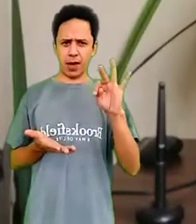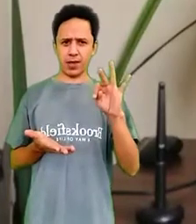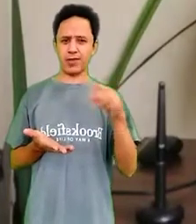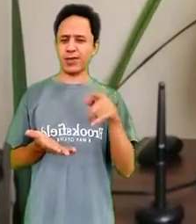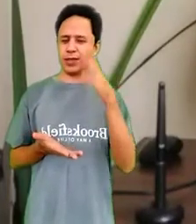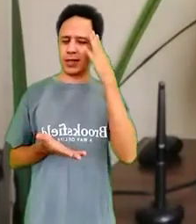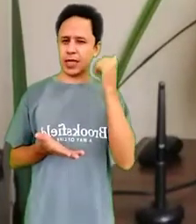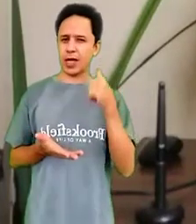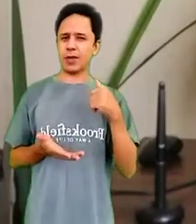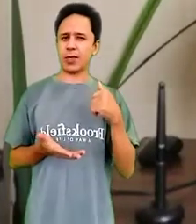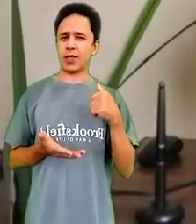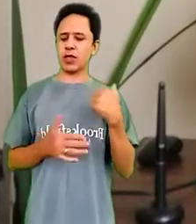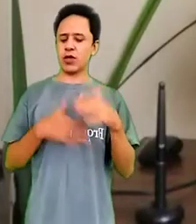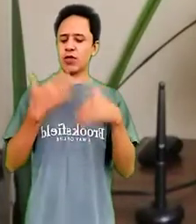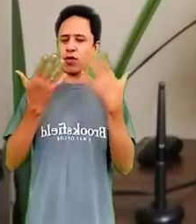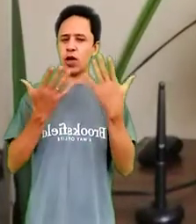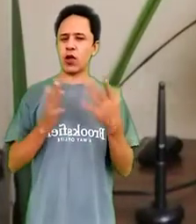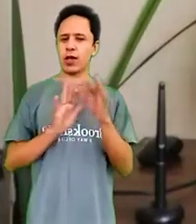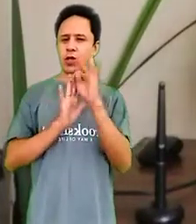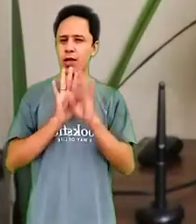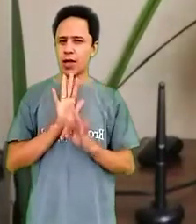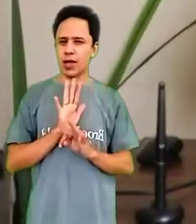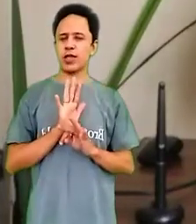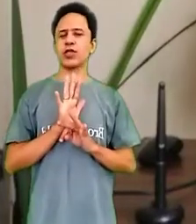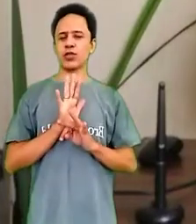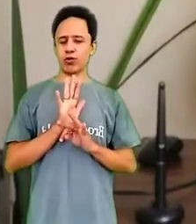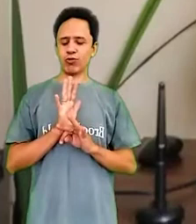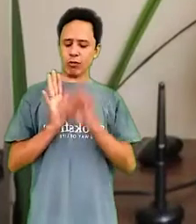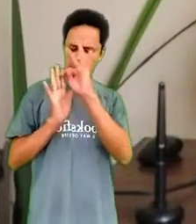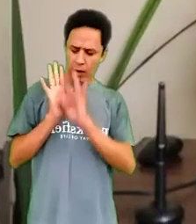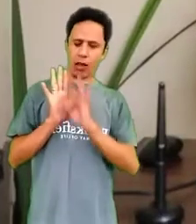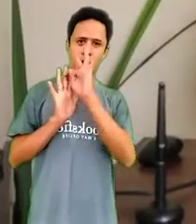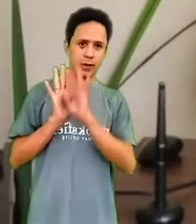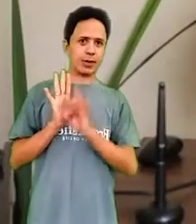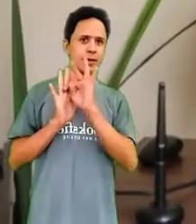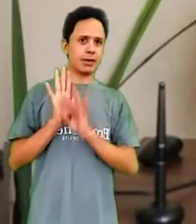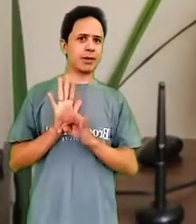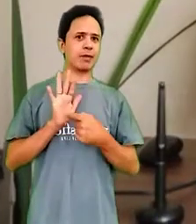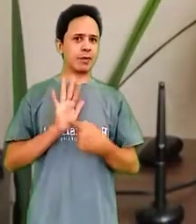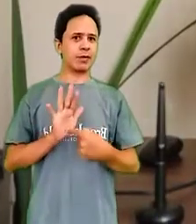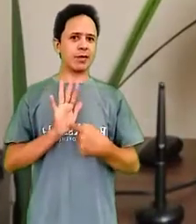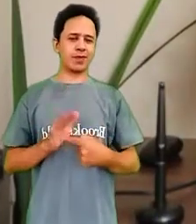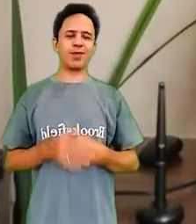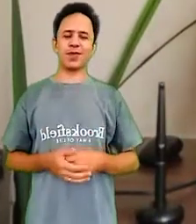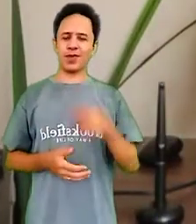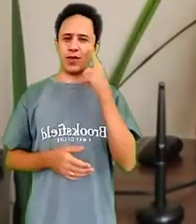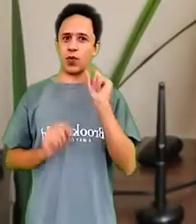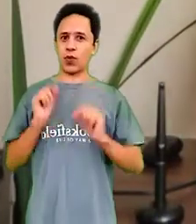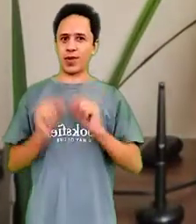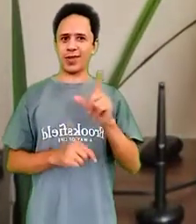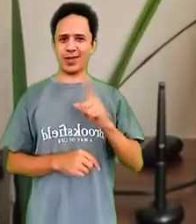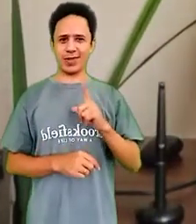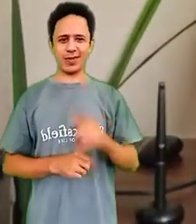Então, vocês sabem que nós estamos envolvendo com texto. Cada vez mais o texto está pegando o nosso pé. Então, já vamos ver